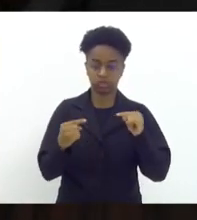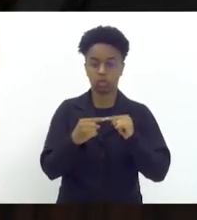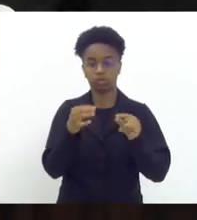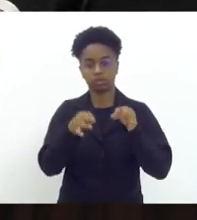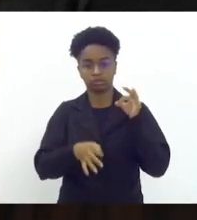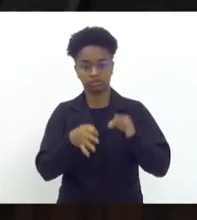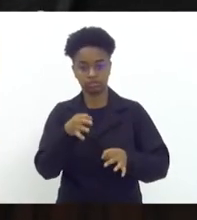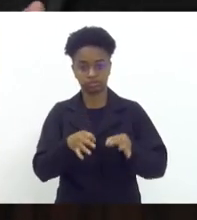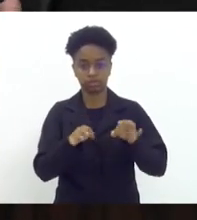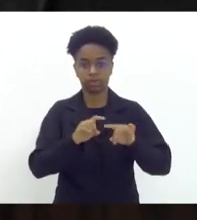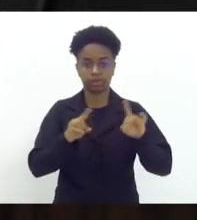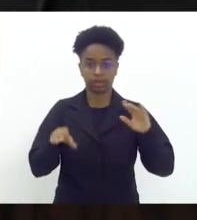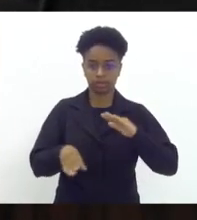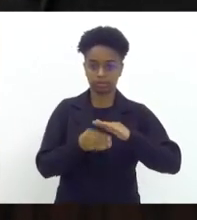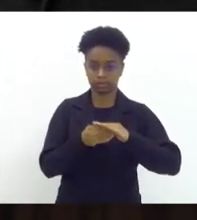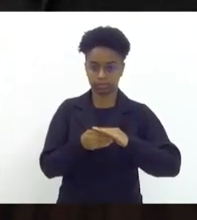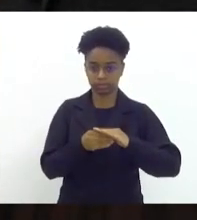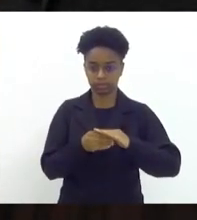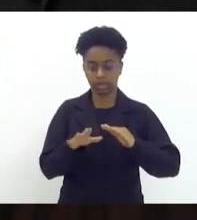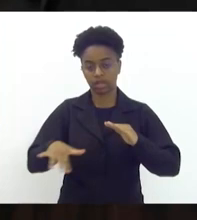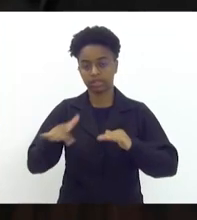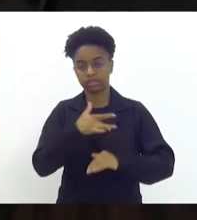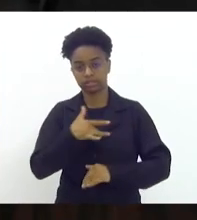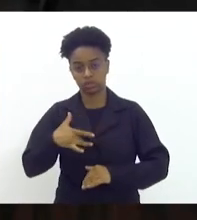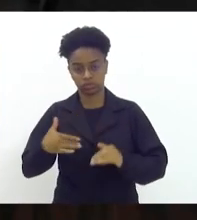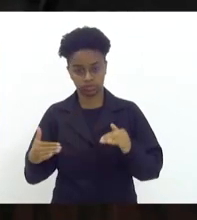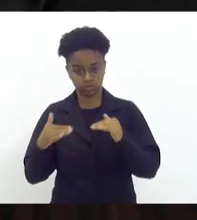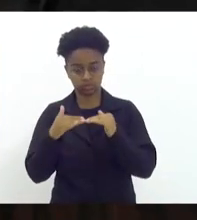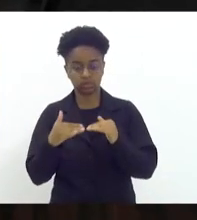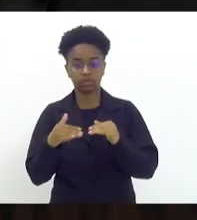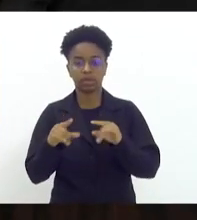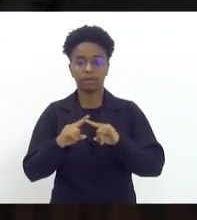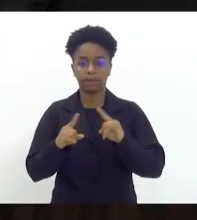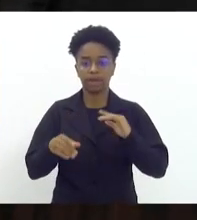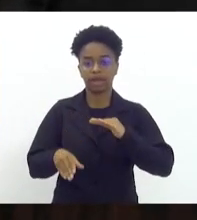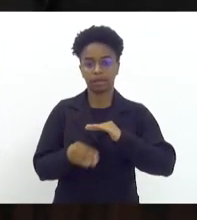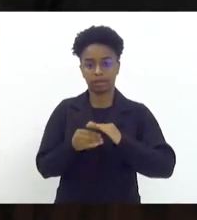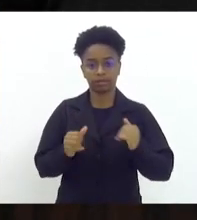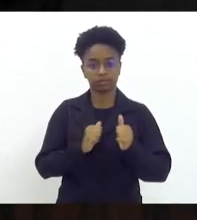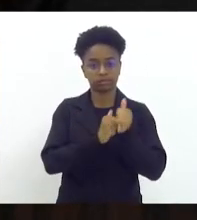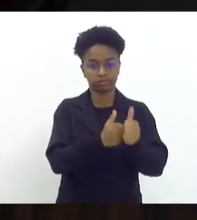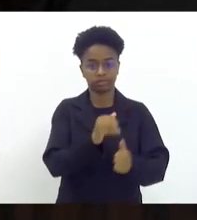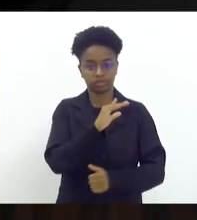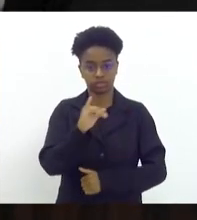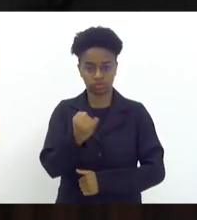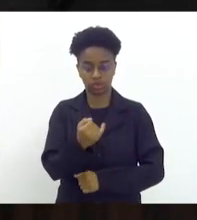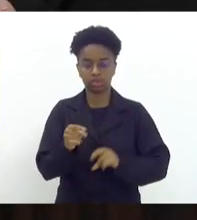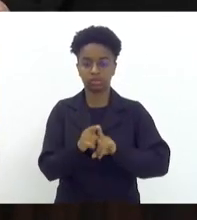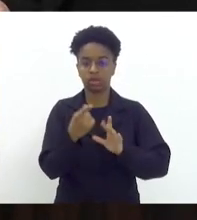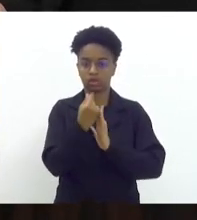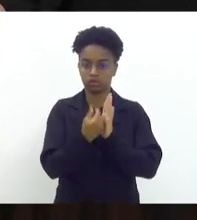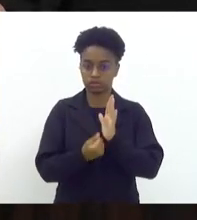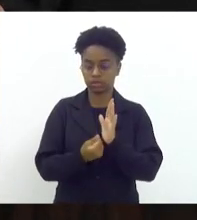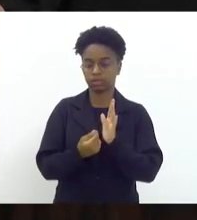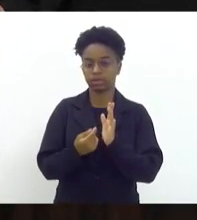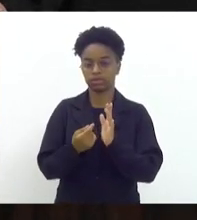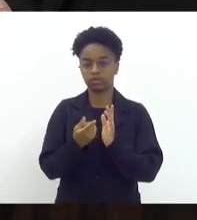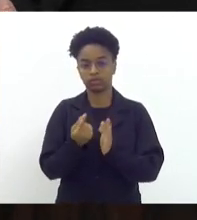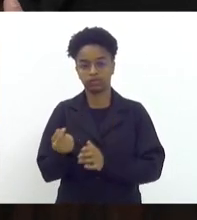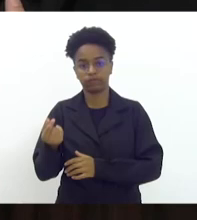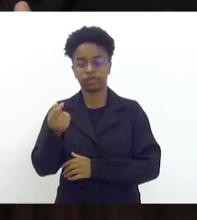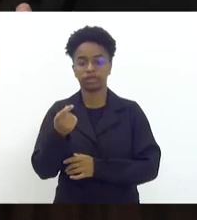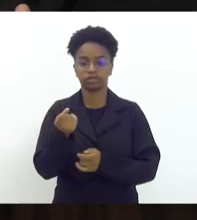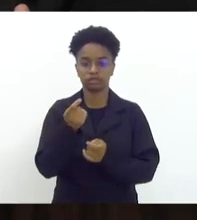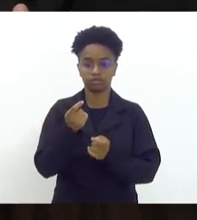com emendas de saúde favorável com as emendas da ccj e de orçamento Finanças fiscalização financeira e